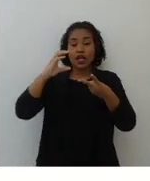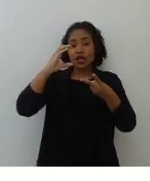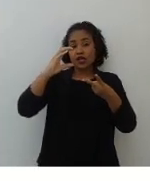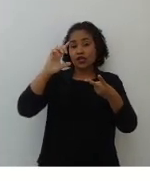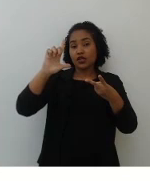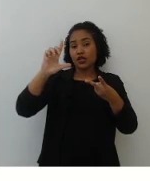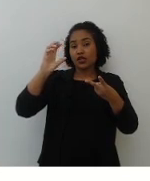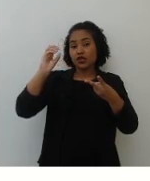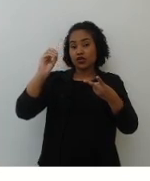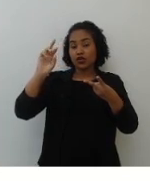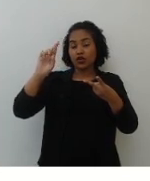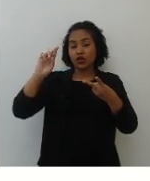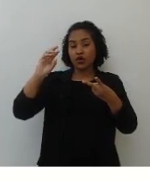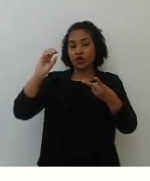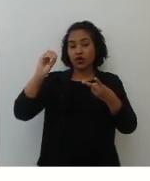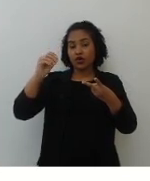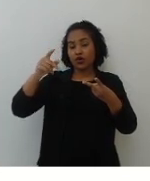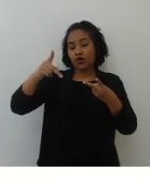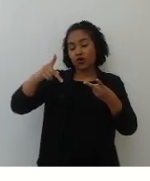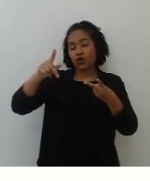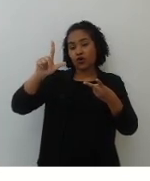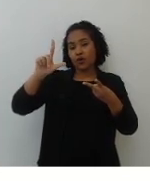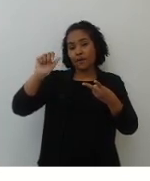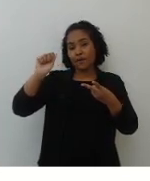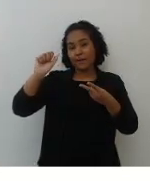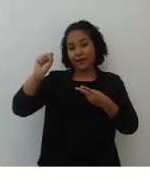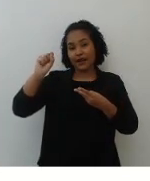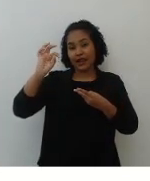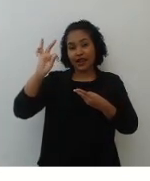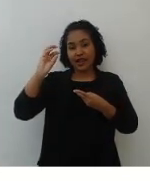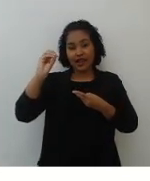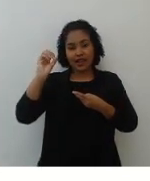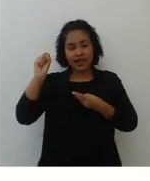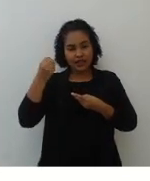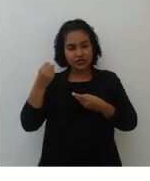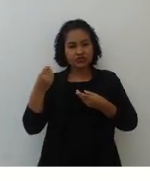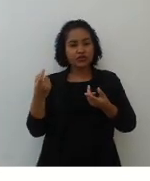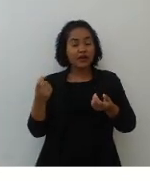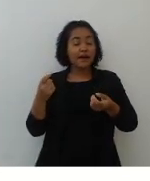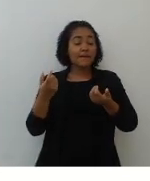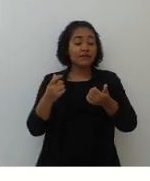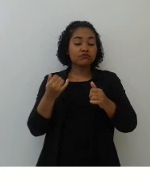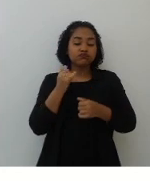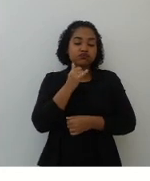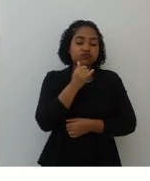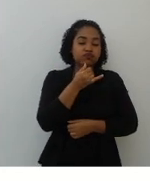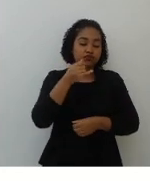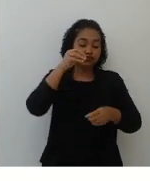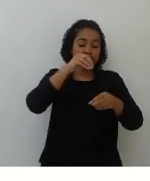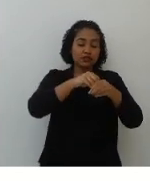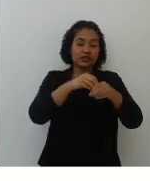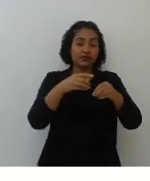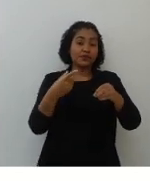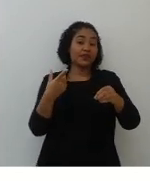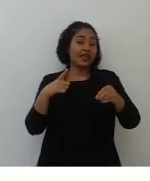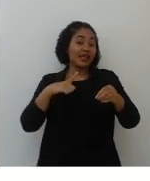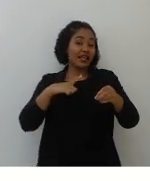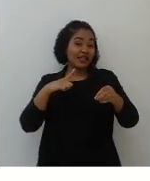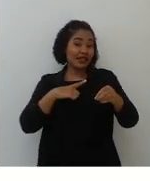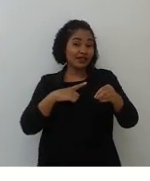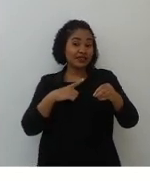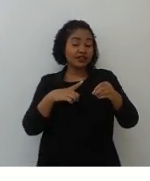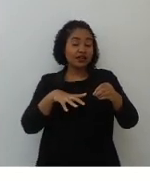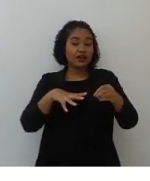do processo de produção de energia na célula. Só que as mitocôndrias, participam